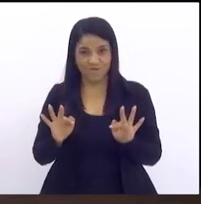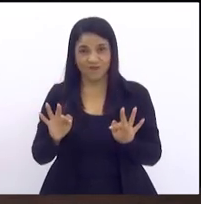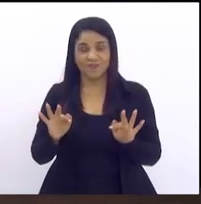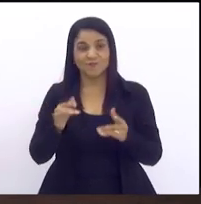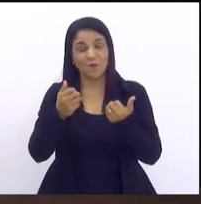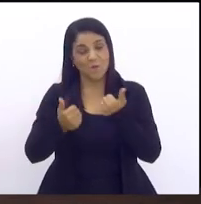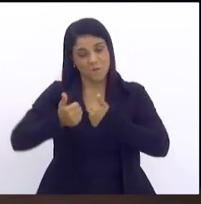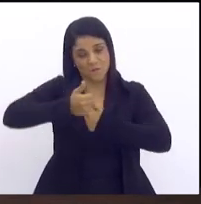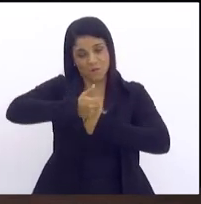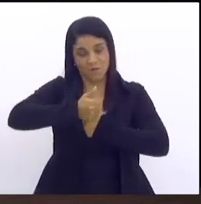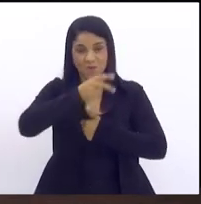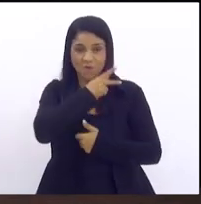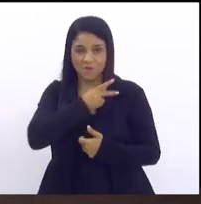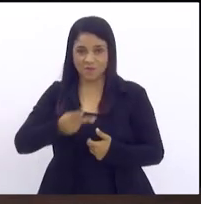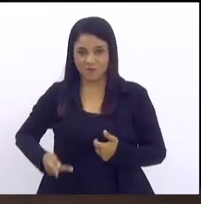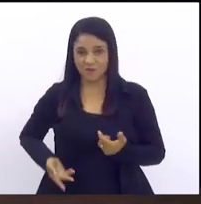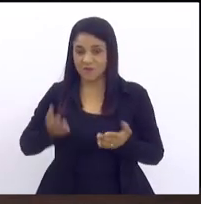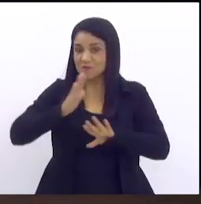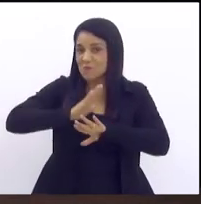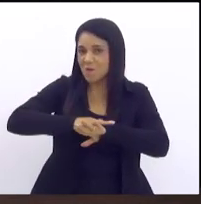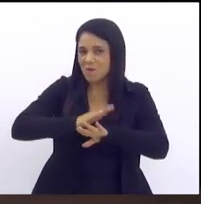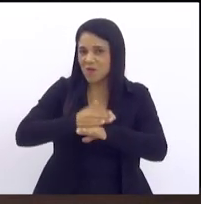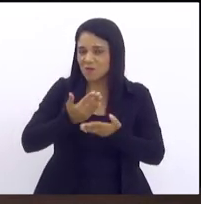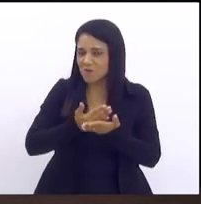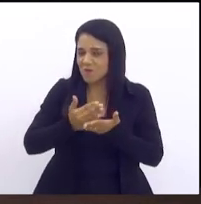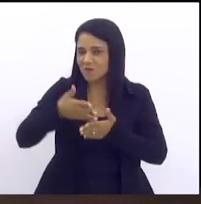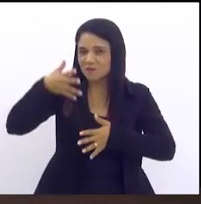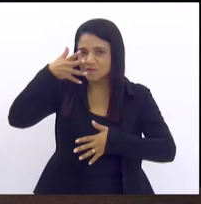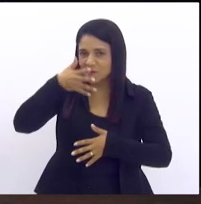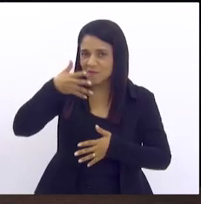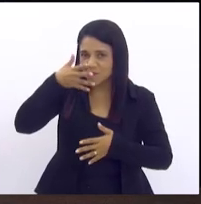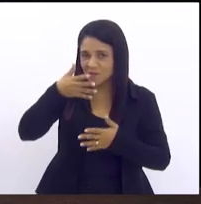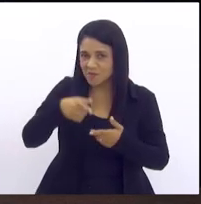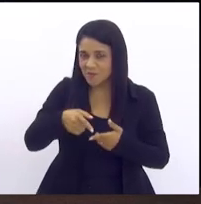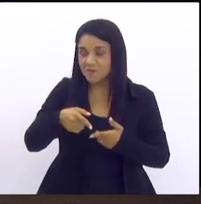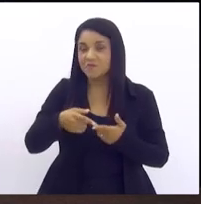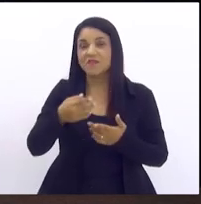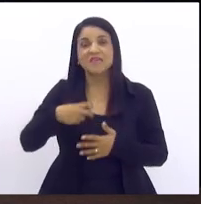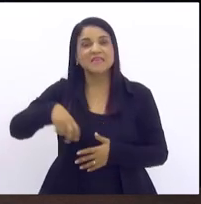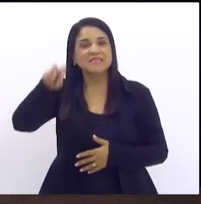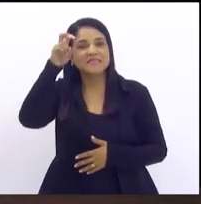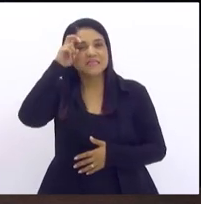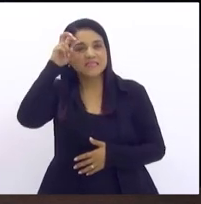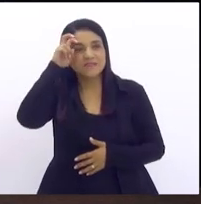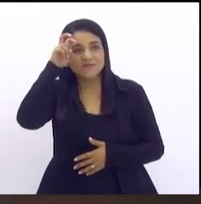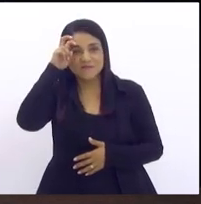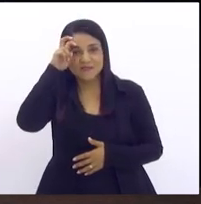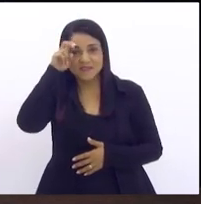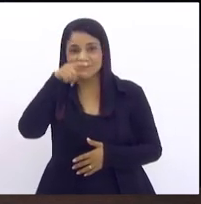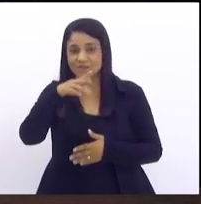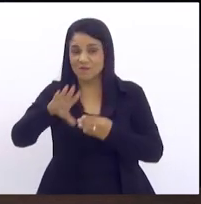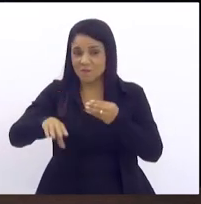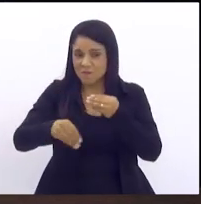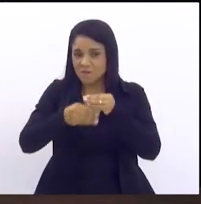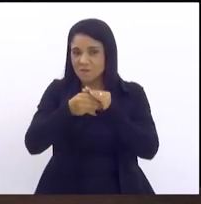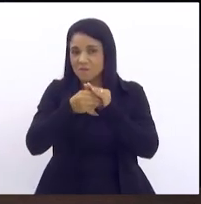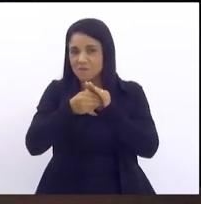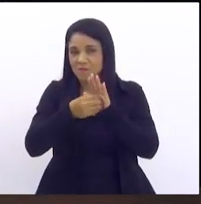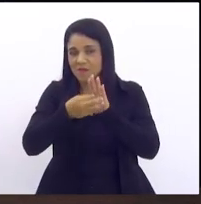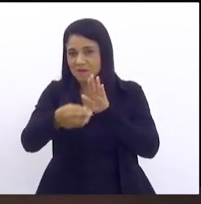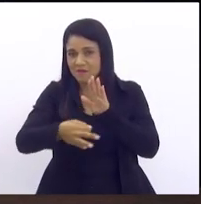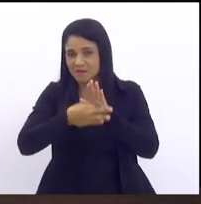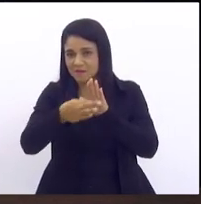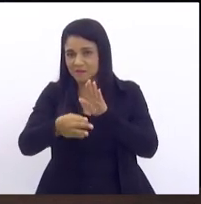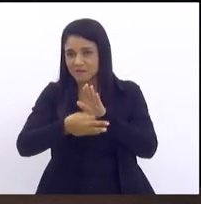nesse momento, no expediente inicial, e lembrar que na quinta-feira, Vossa Excelência deu parecer por diversas vezes